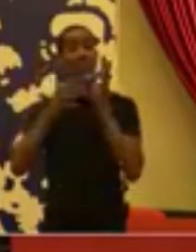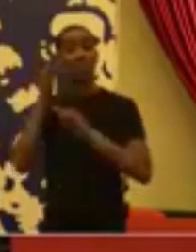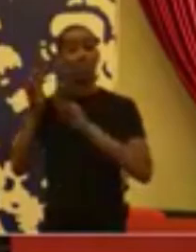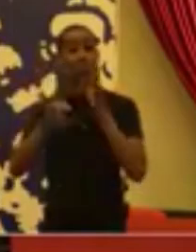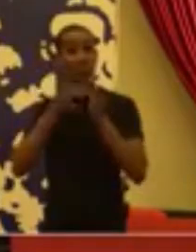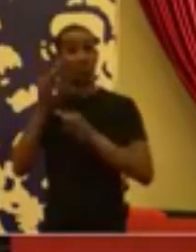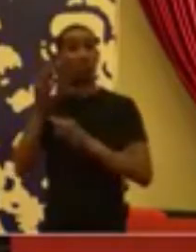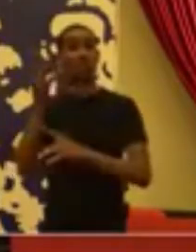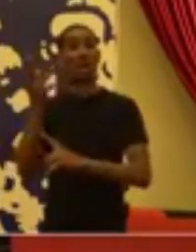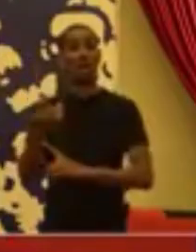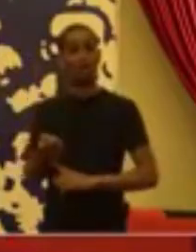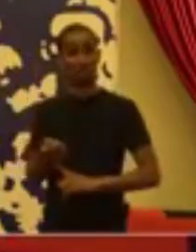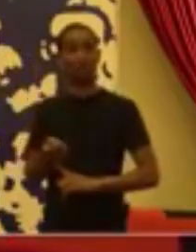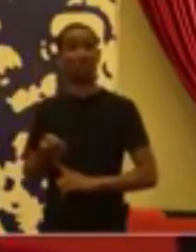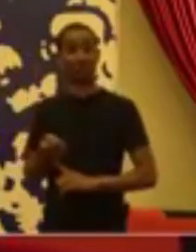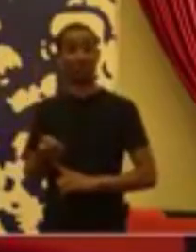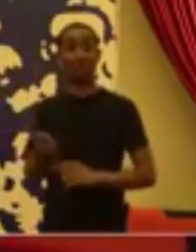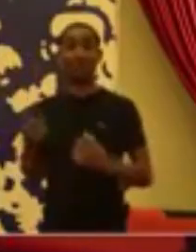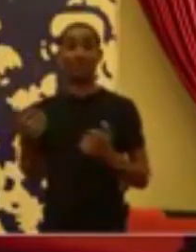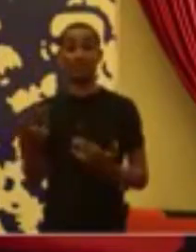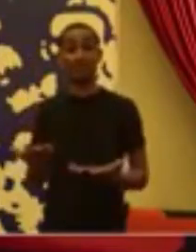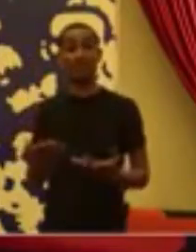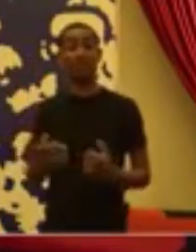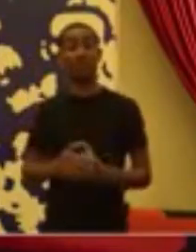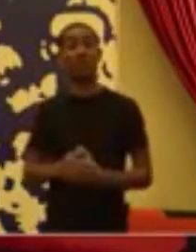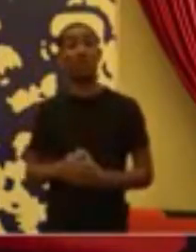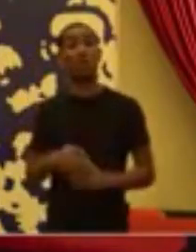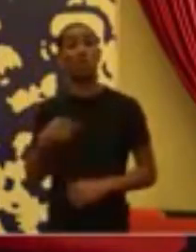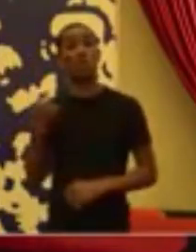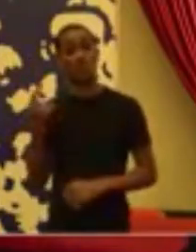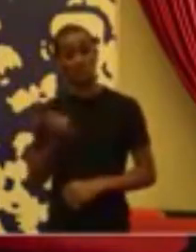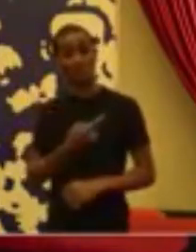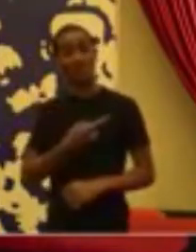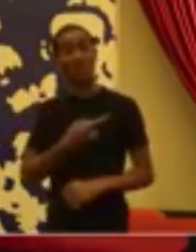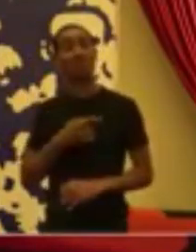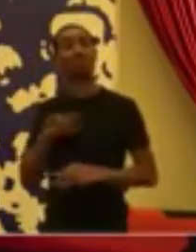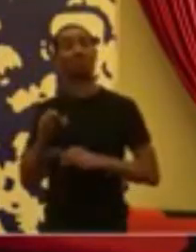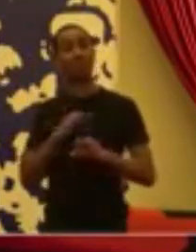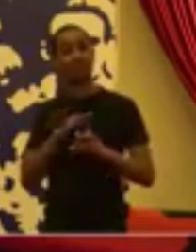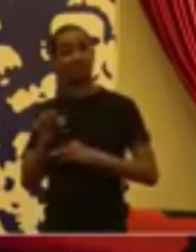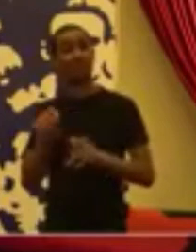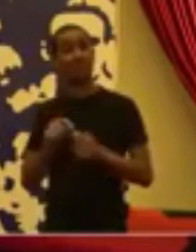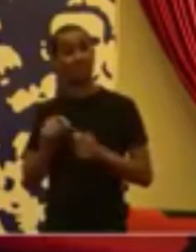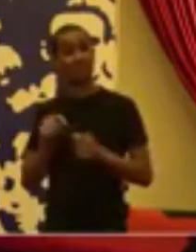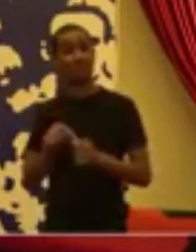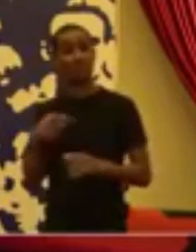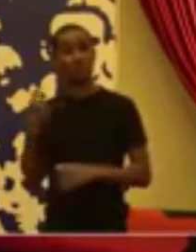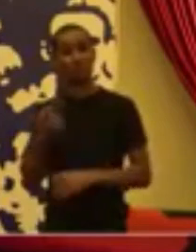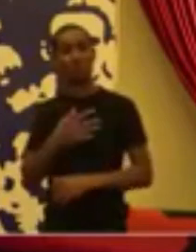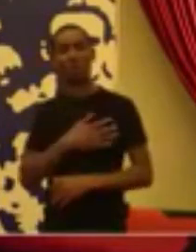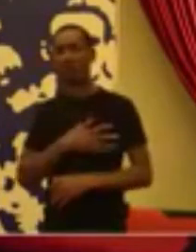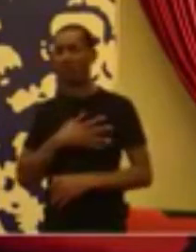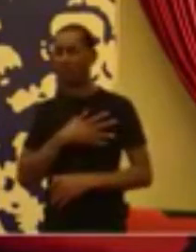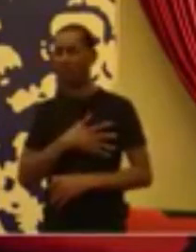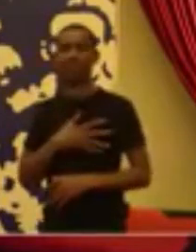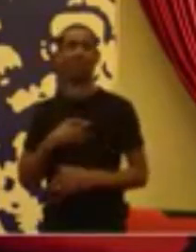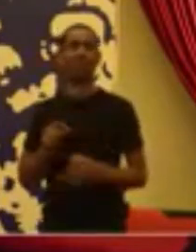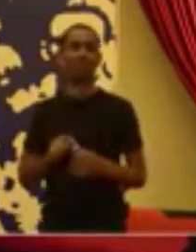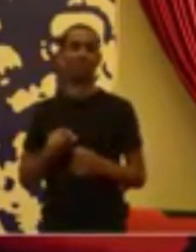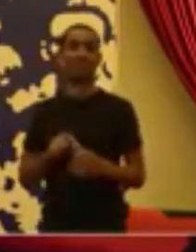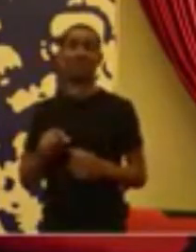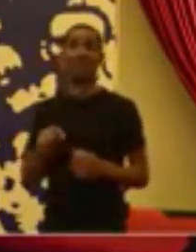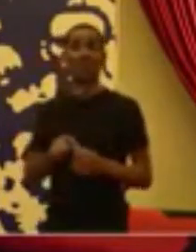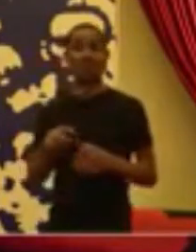de Artes. Então, nós estamos fazendo o que nós gostamos de fazer, fazendo o que